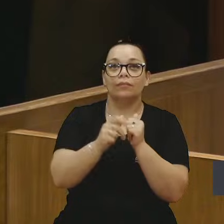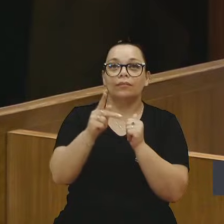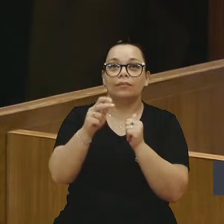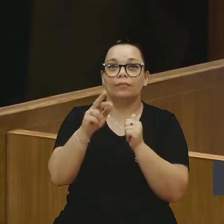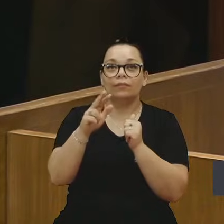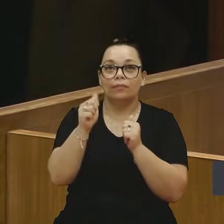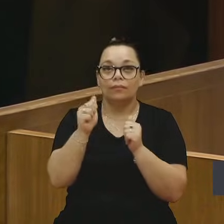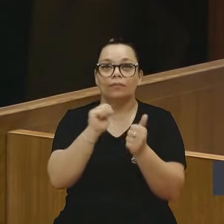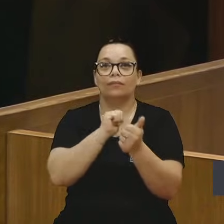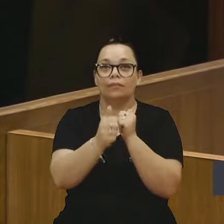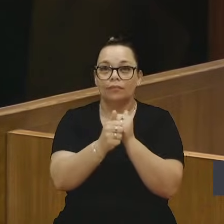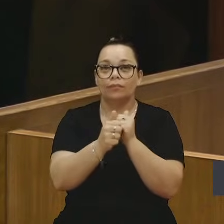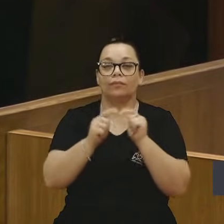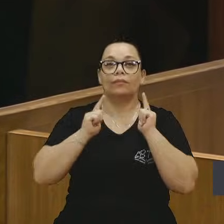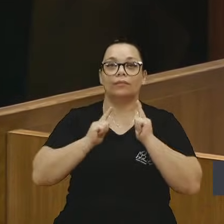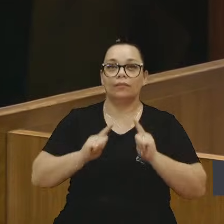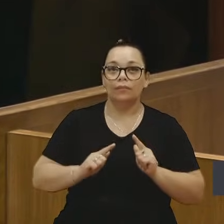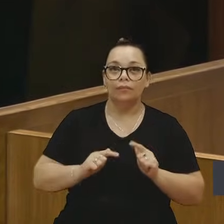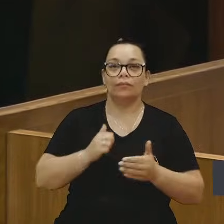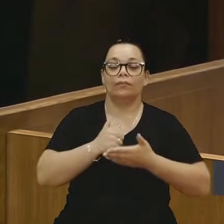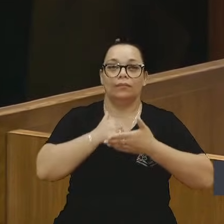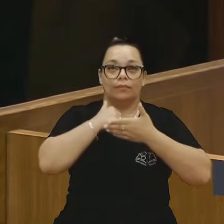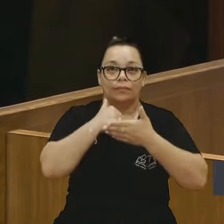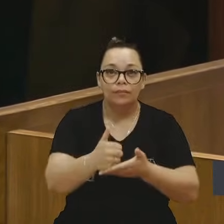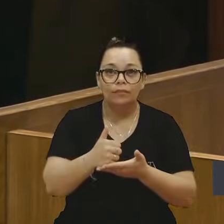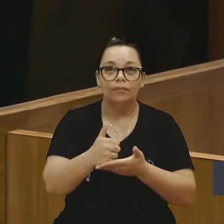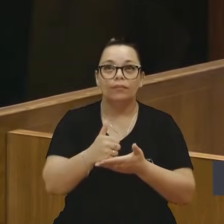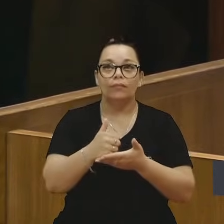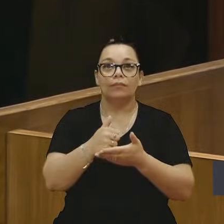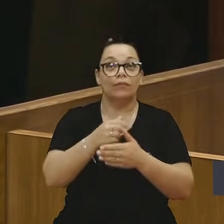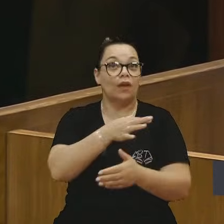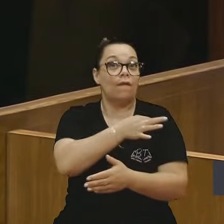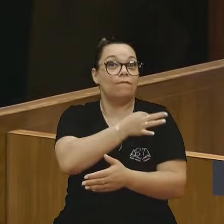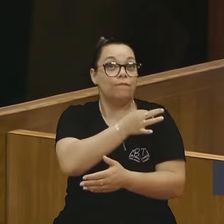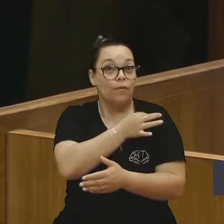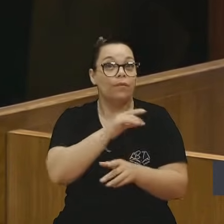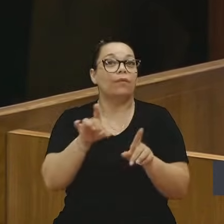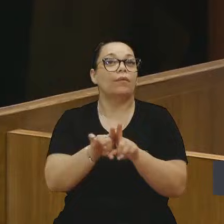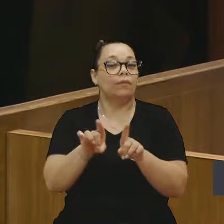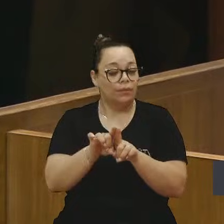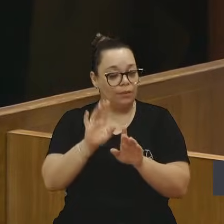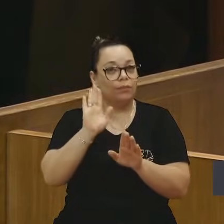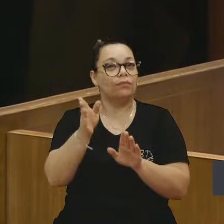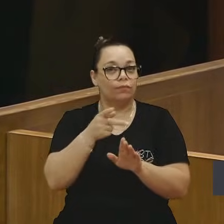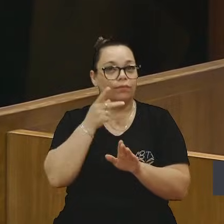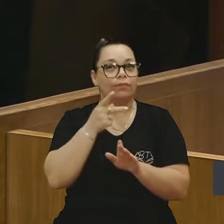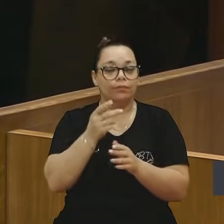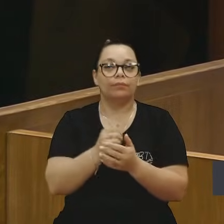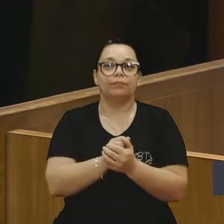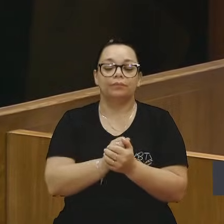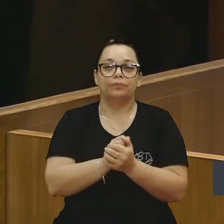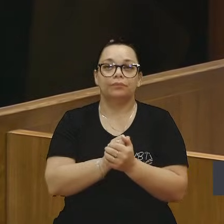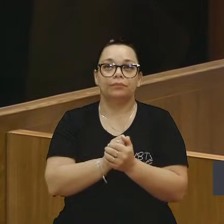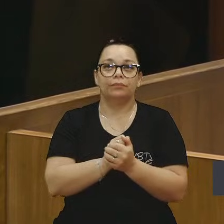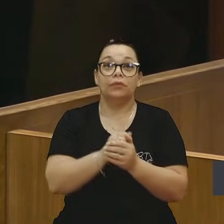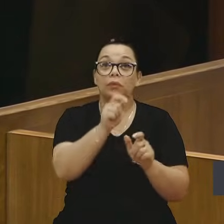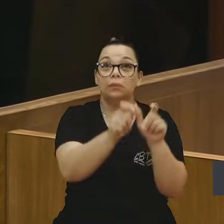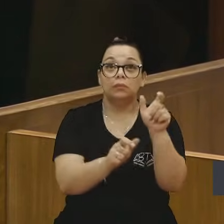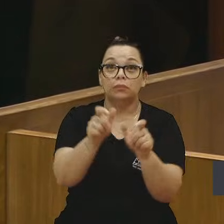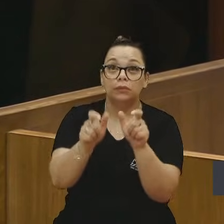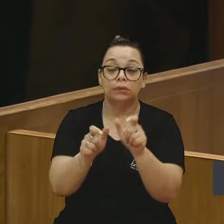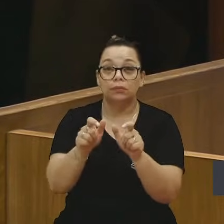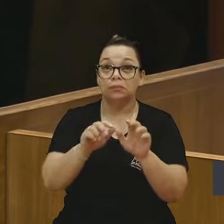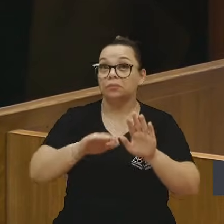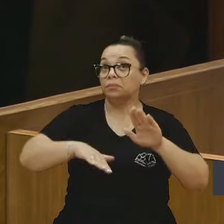para-atletas, gestores, apoiadores e voluntários, como foi muito bem registrado. Né? Pessoas,